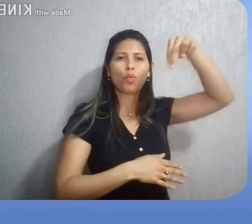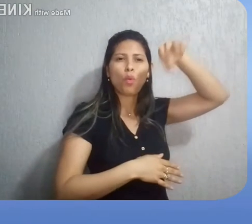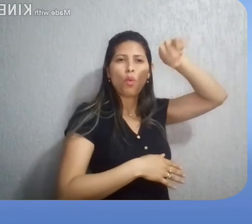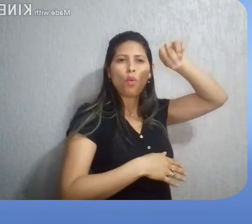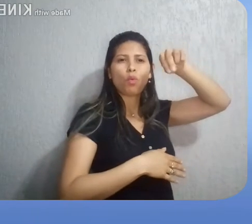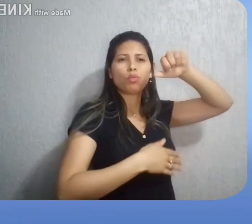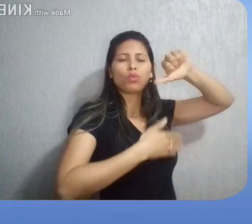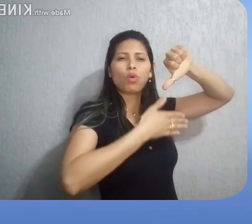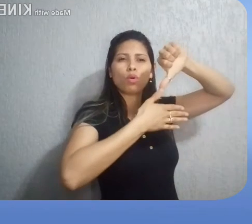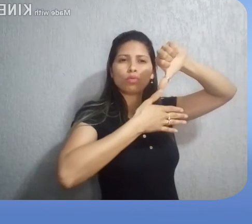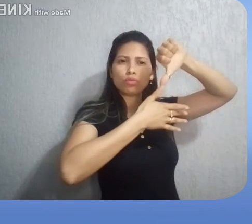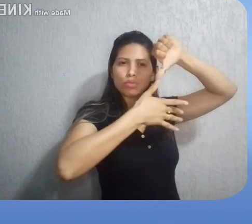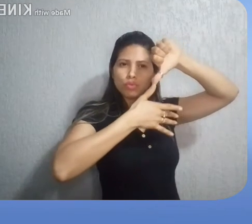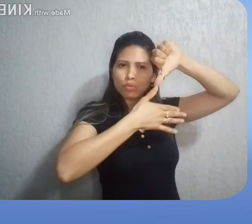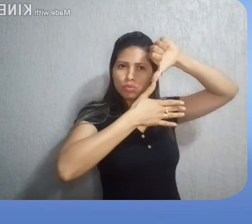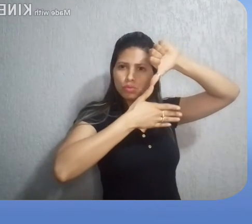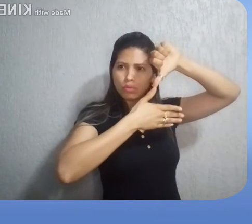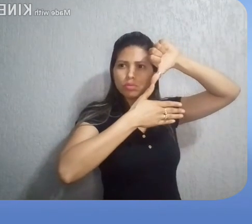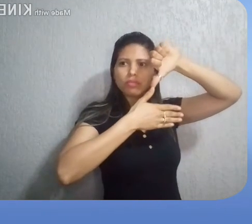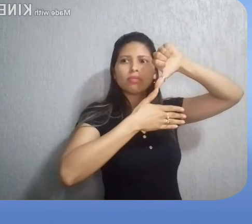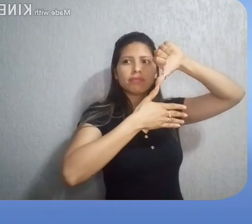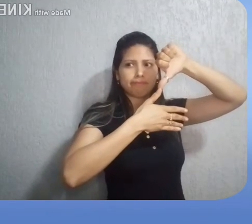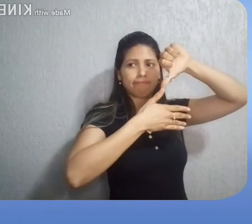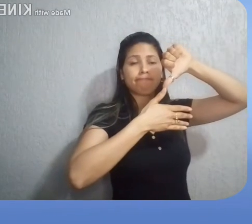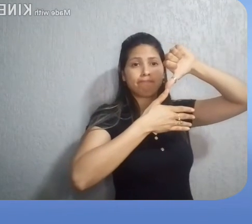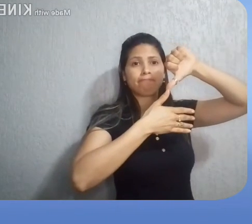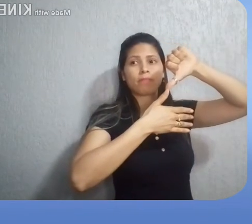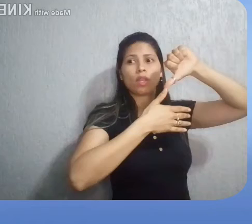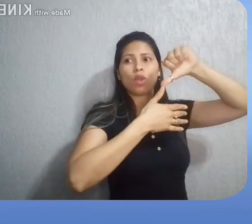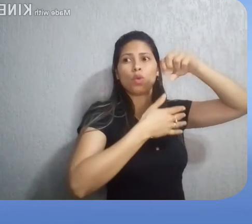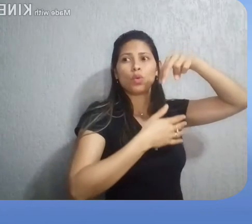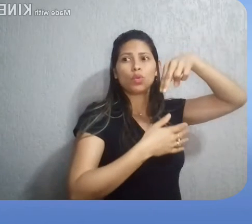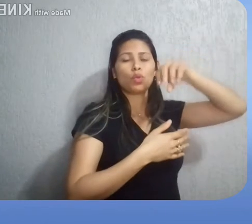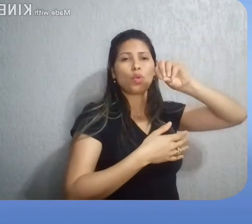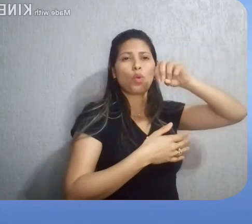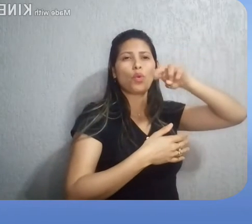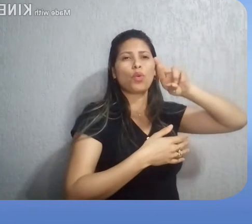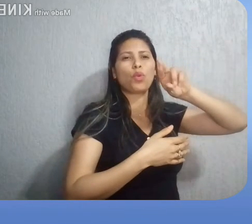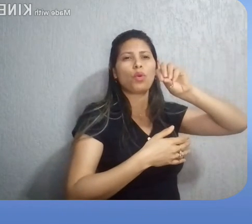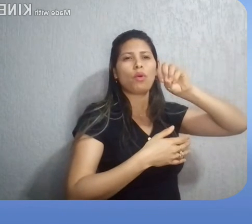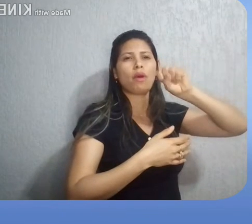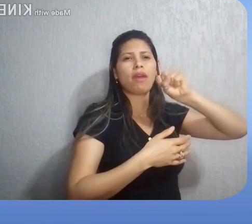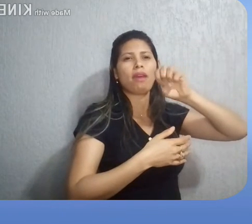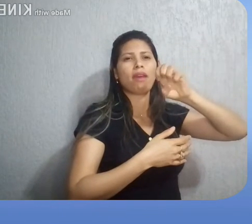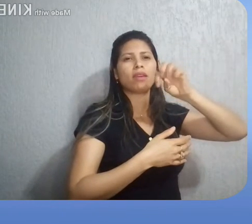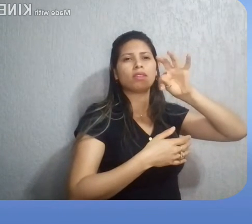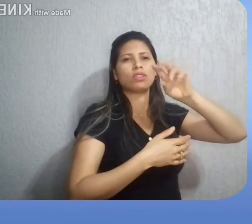se localizam bem aqui ao norte, né, ao